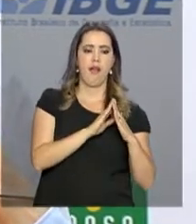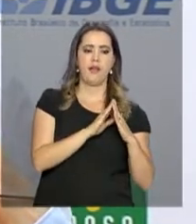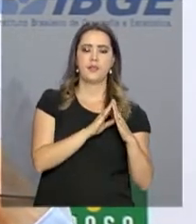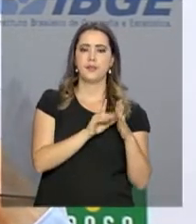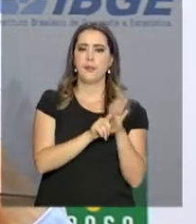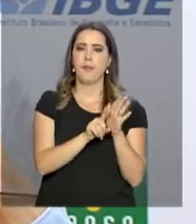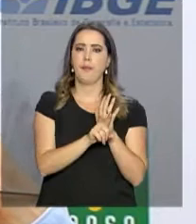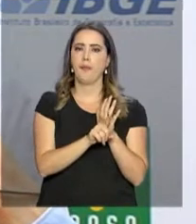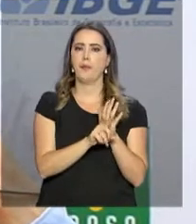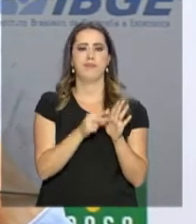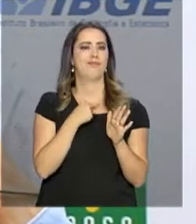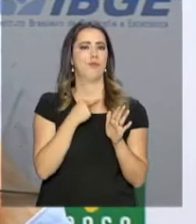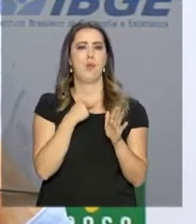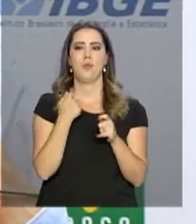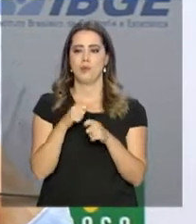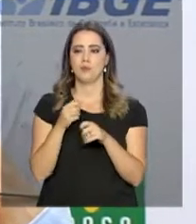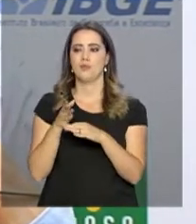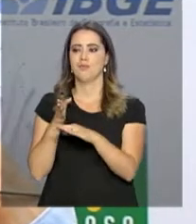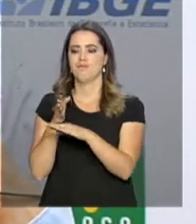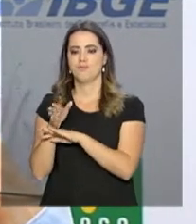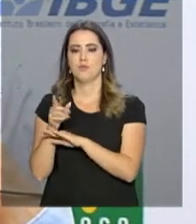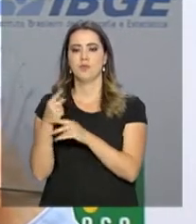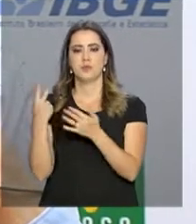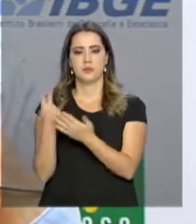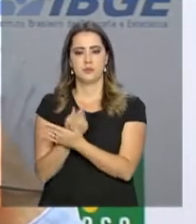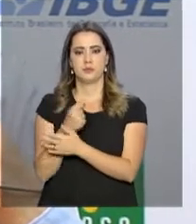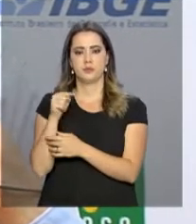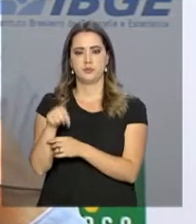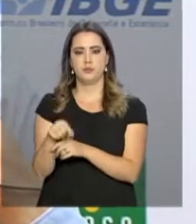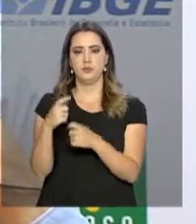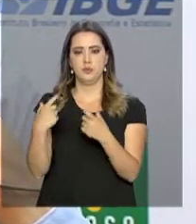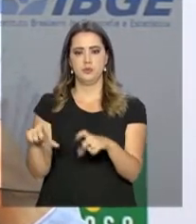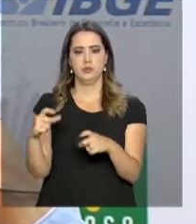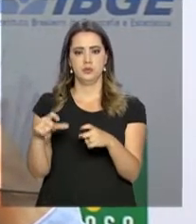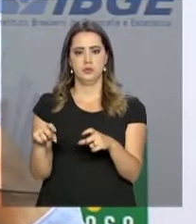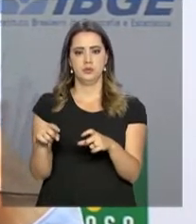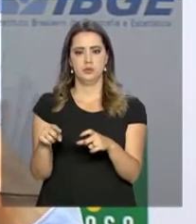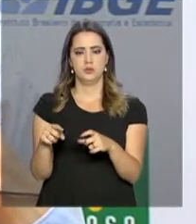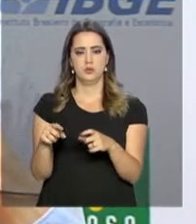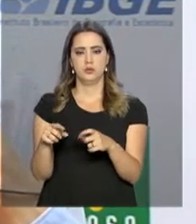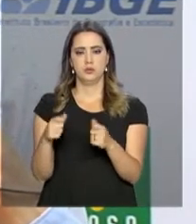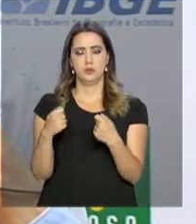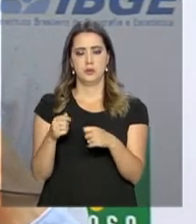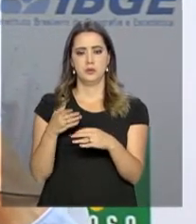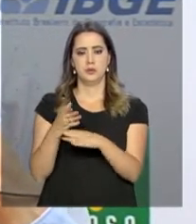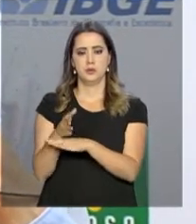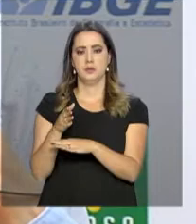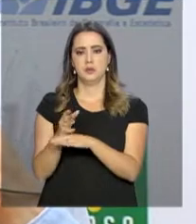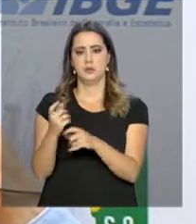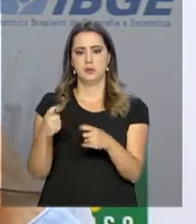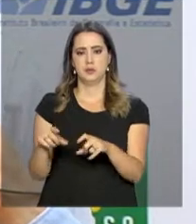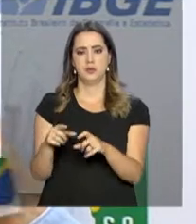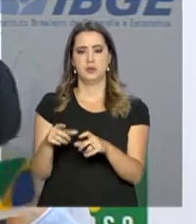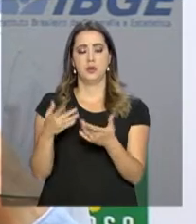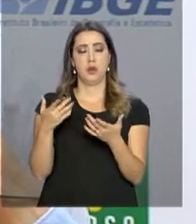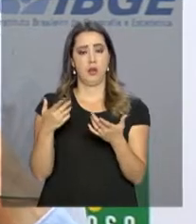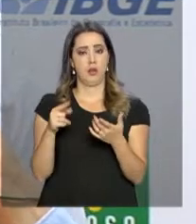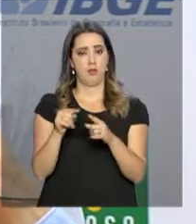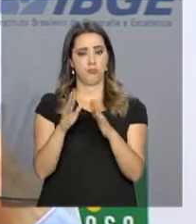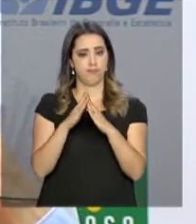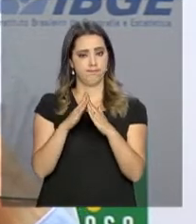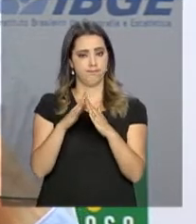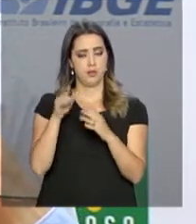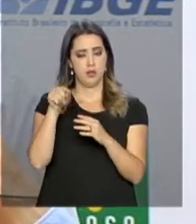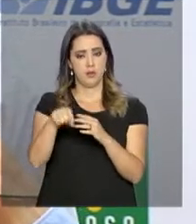isso é totalmente possível porque ele tem que ser é realizado é diretamente é da fazenda e ele vai ser